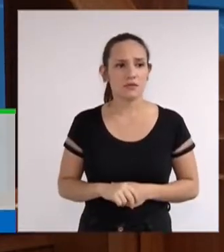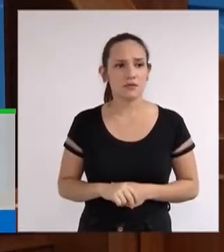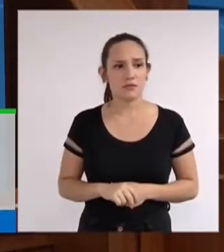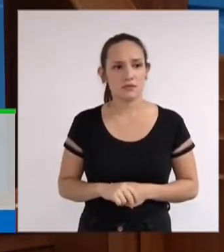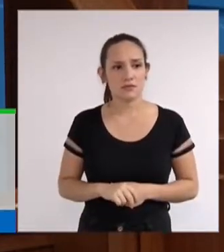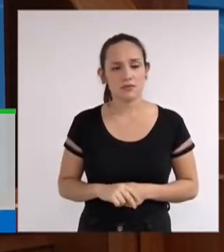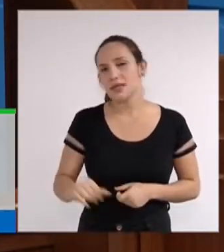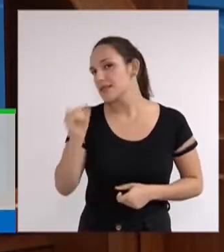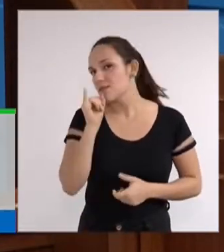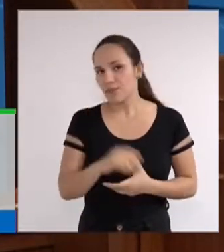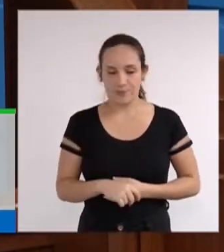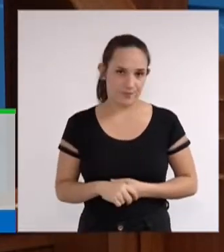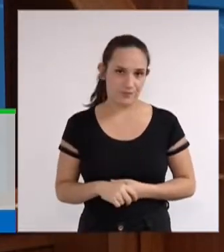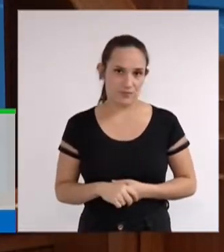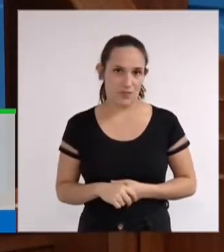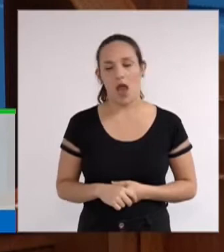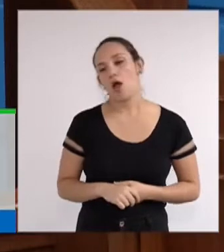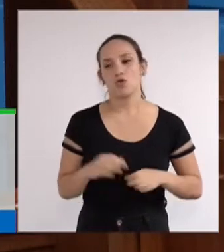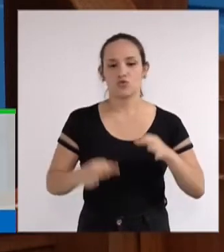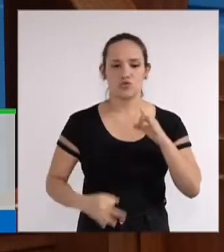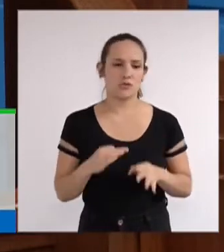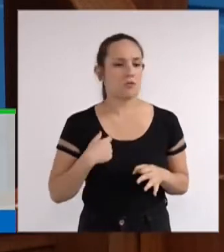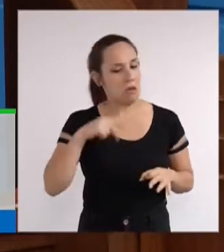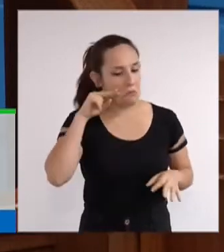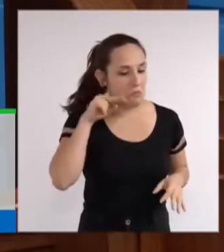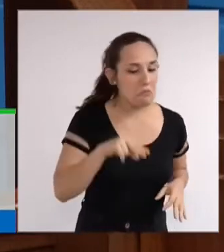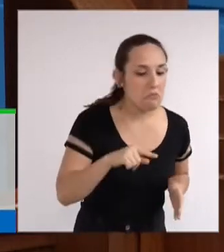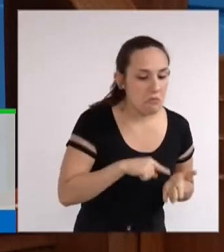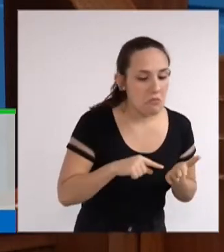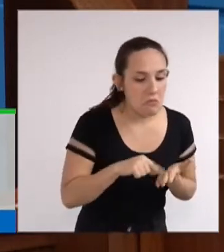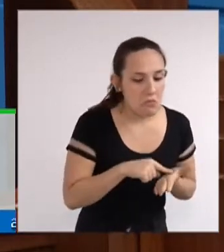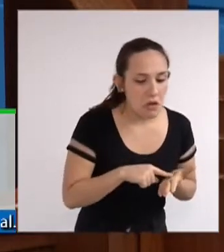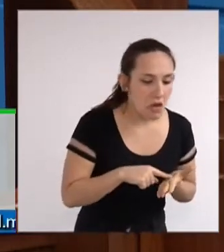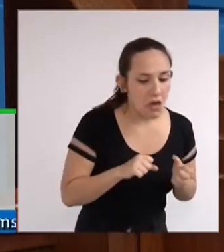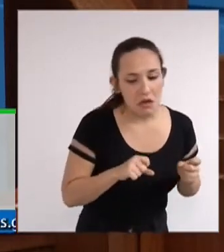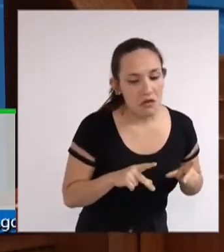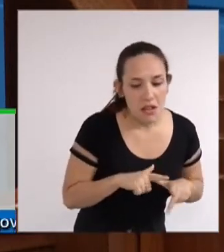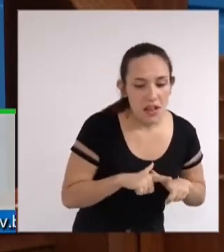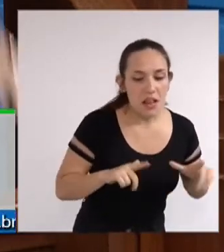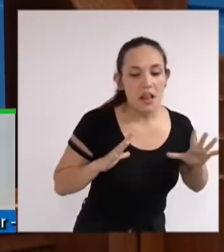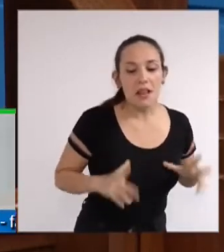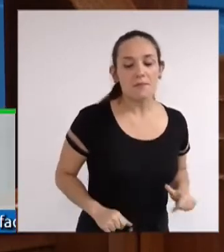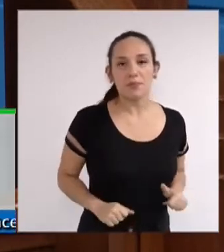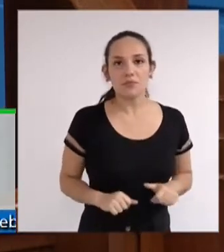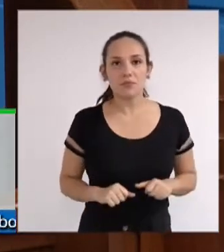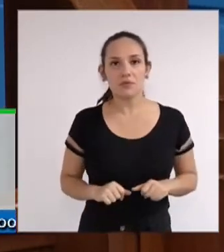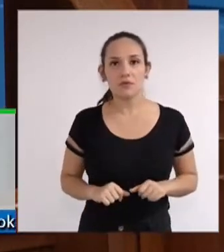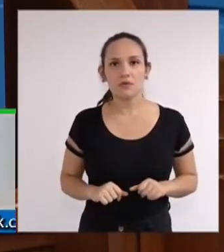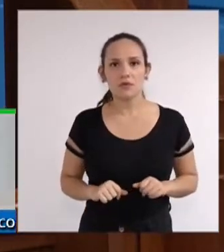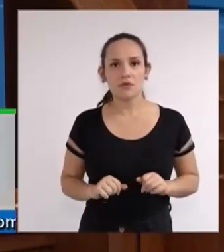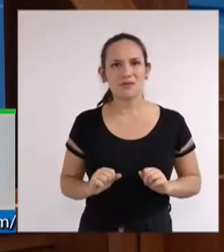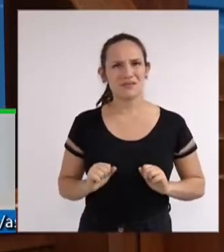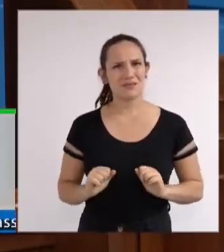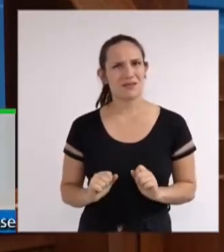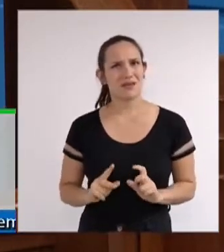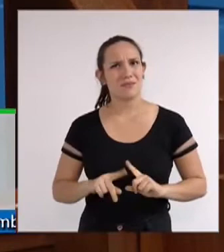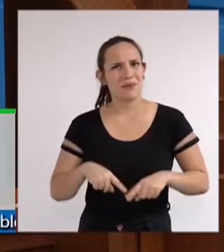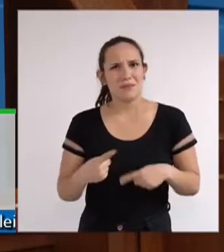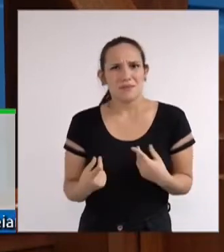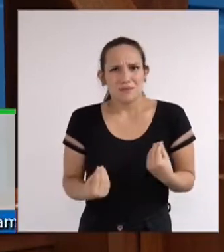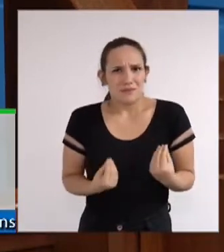revista no assaltante, algumas horas antes do assalto, ou algumas horas depois do